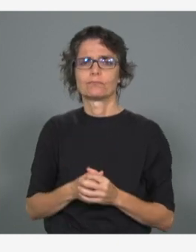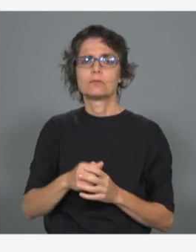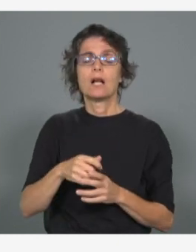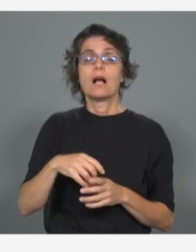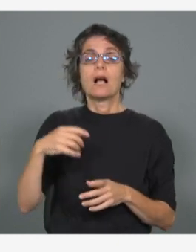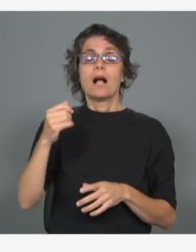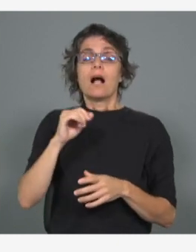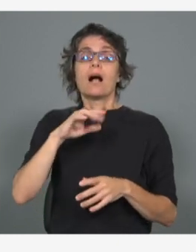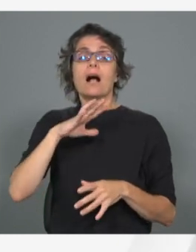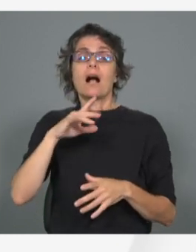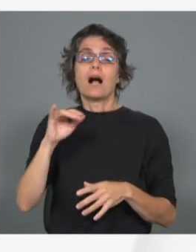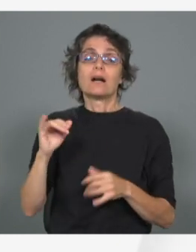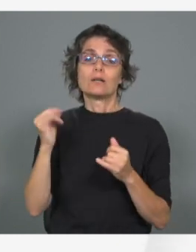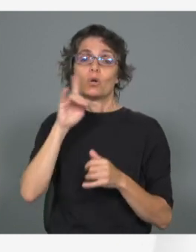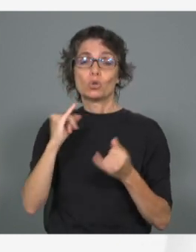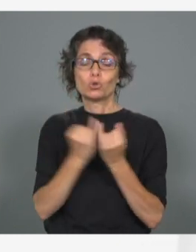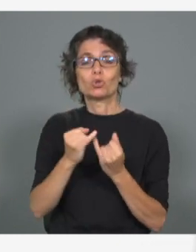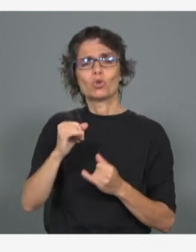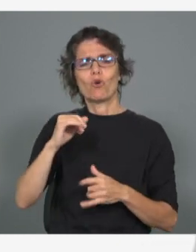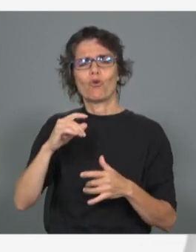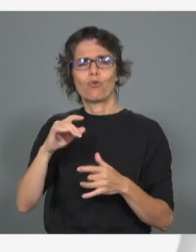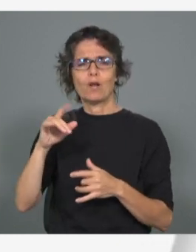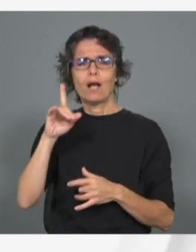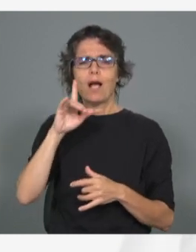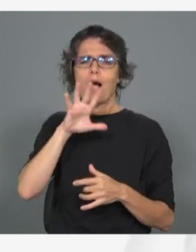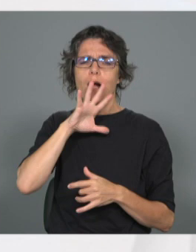sogra contra a nora e a nora contra a sogra.